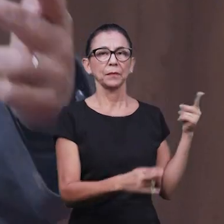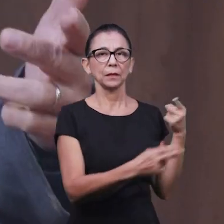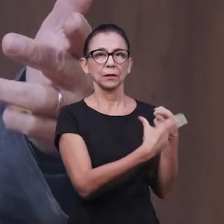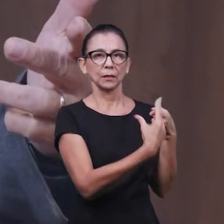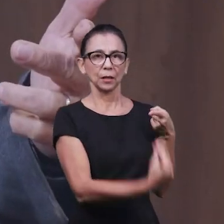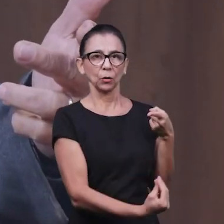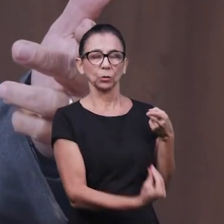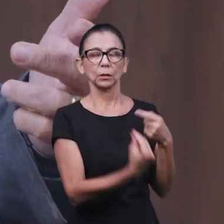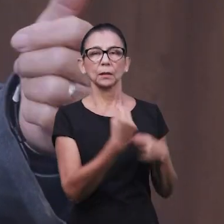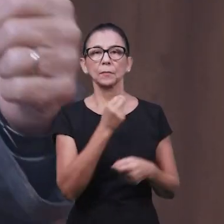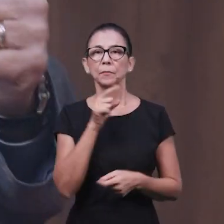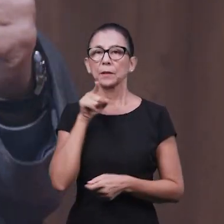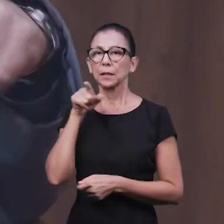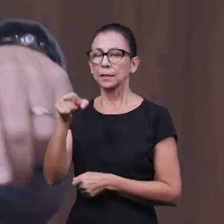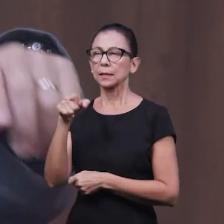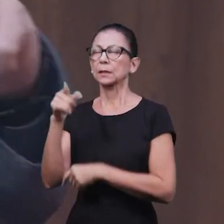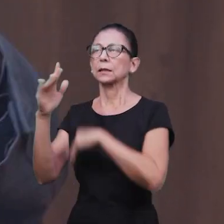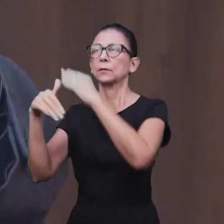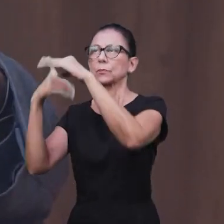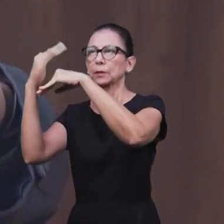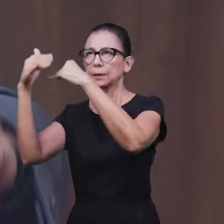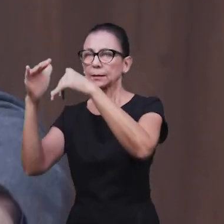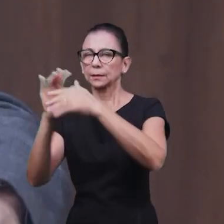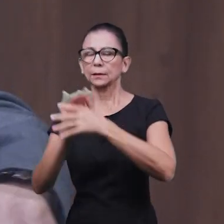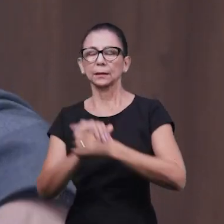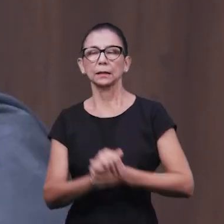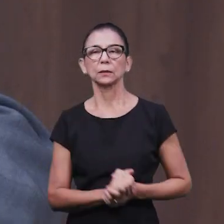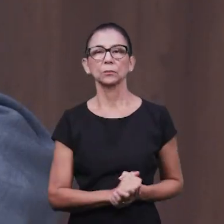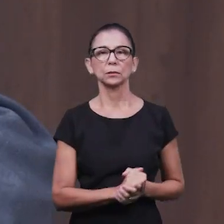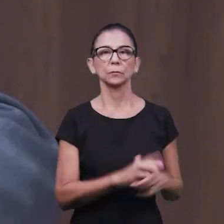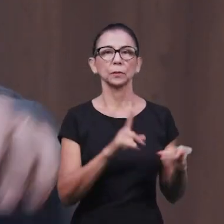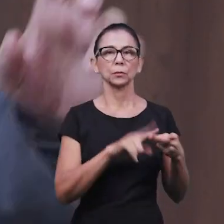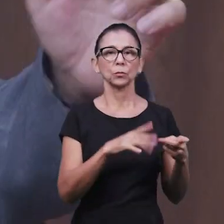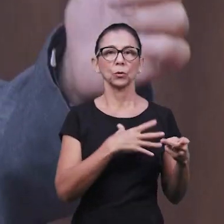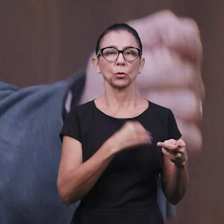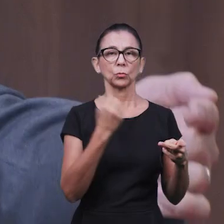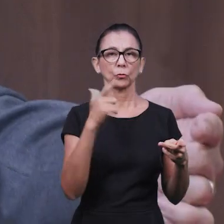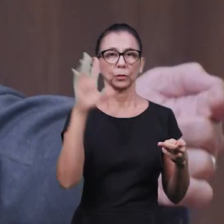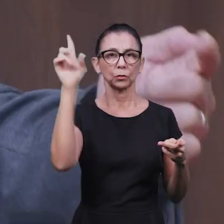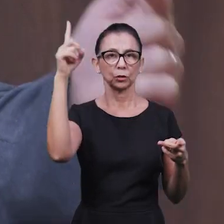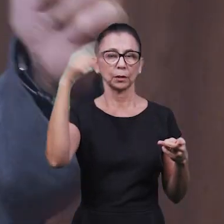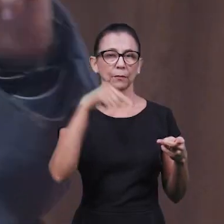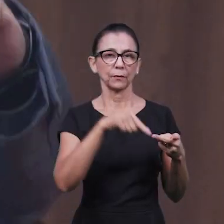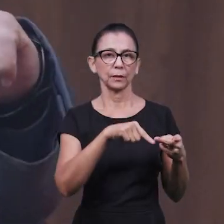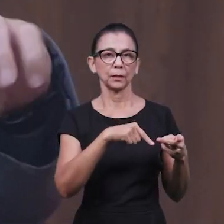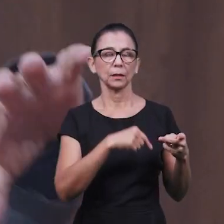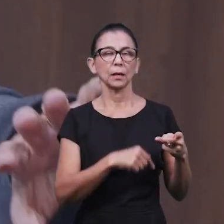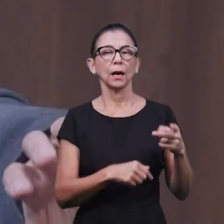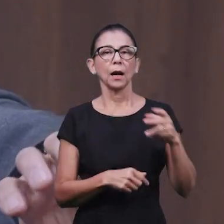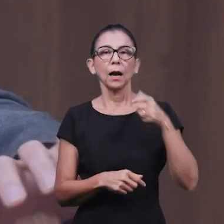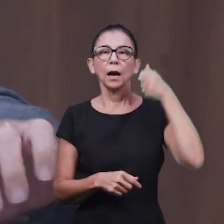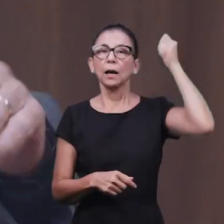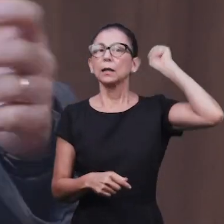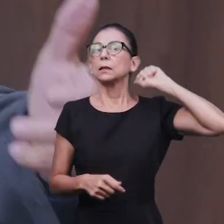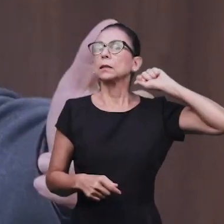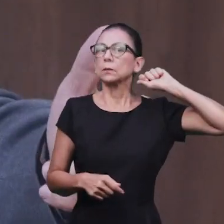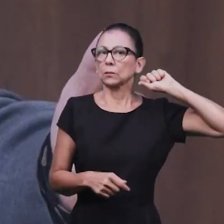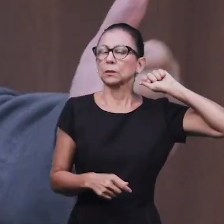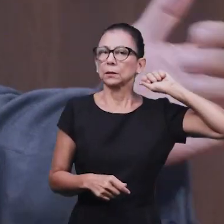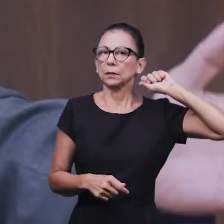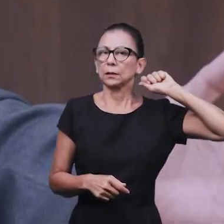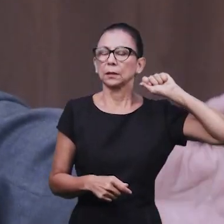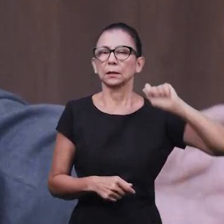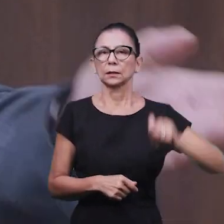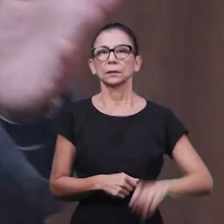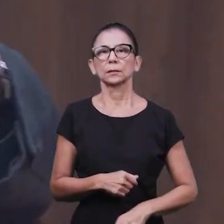caso de Adonias, o texto diz que quando Salomão, no capítulo 2, executou o juízo